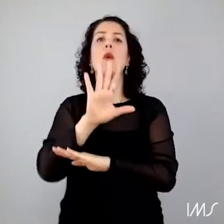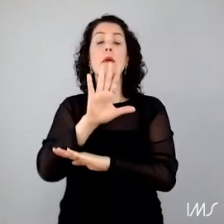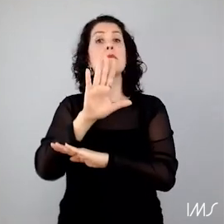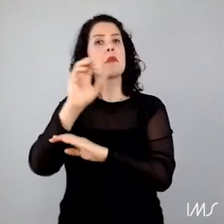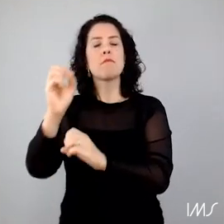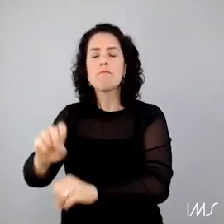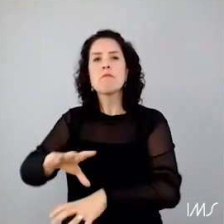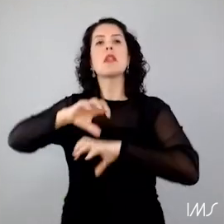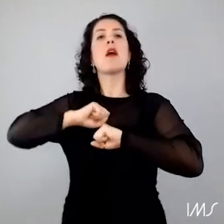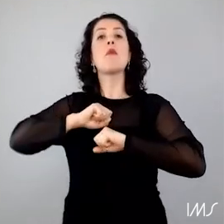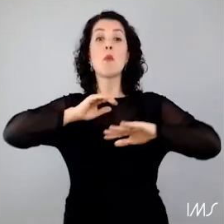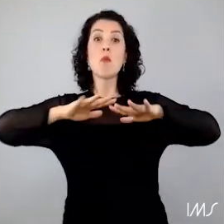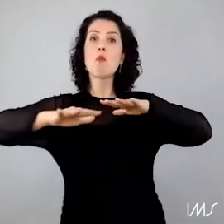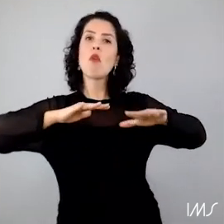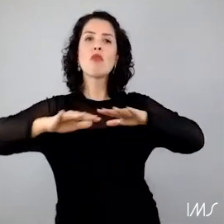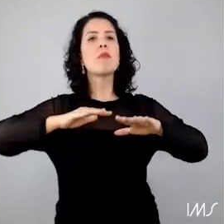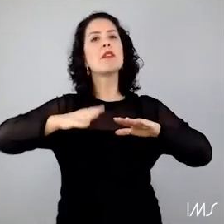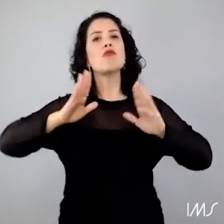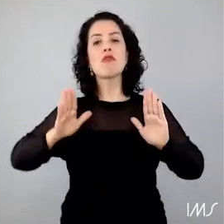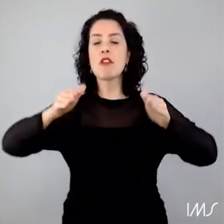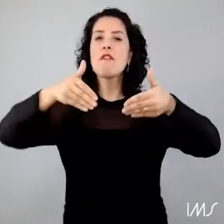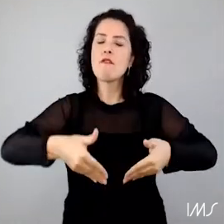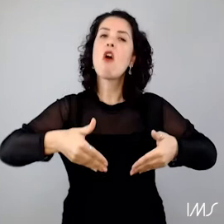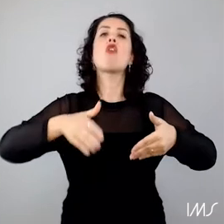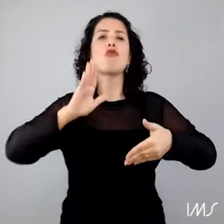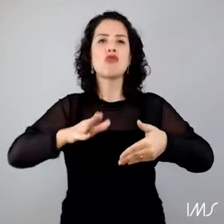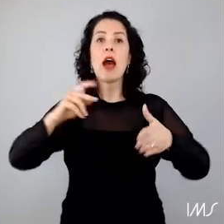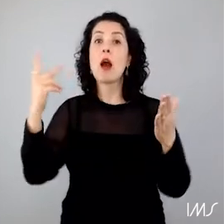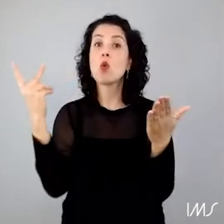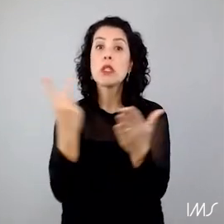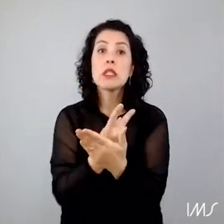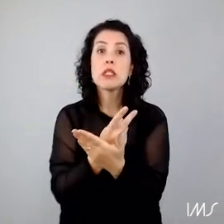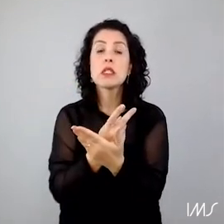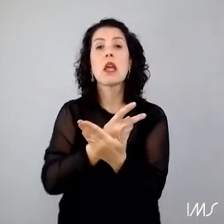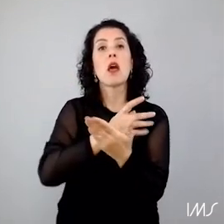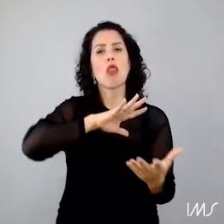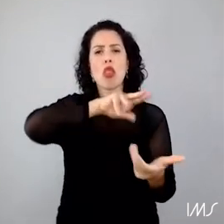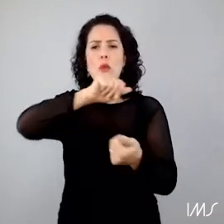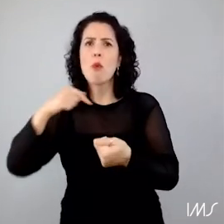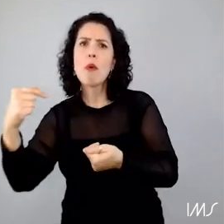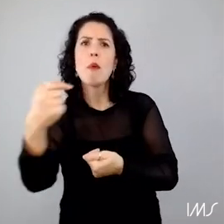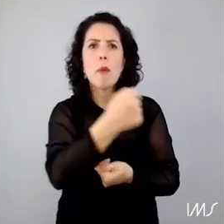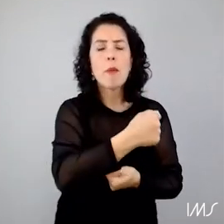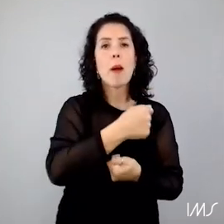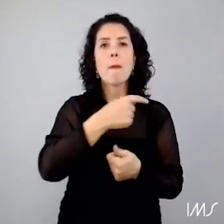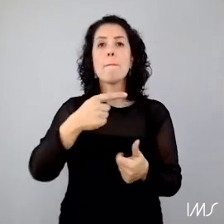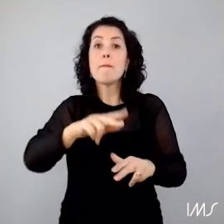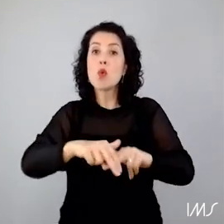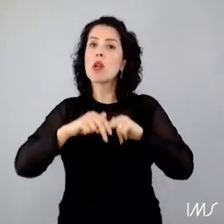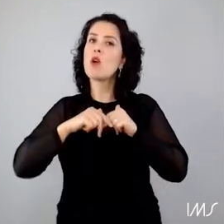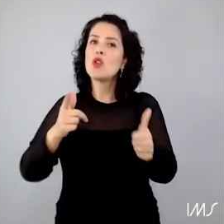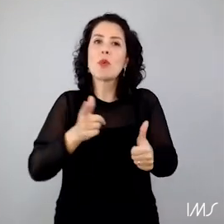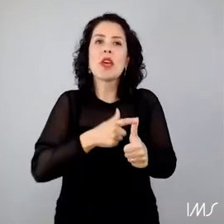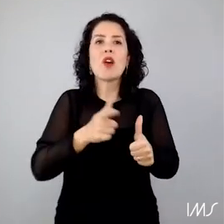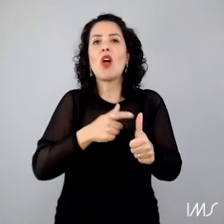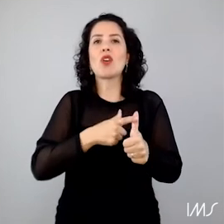muito inspirada pelos movimentos que espocavam em todas as partes a partir do primeiro colóquio